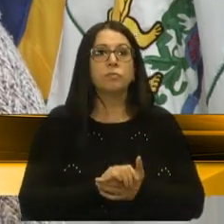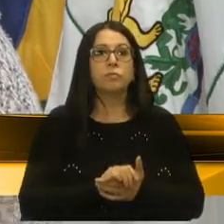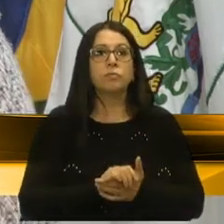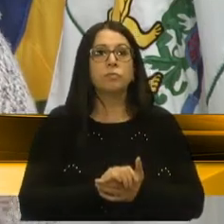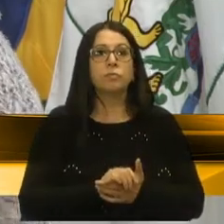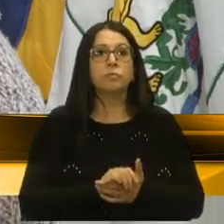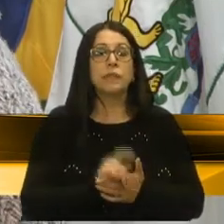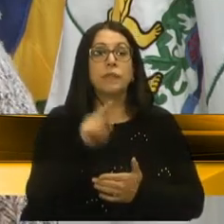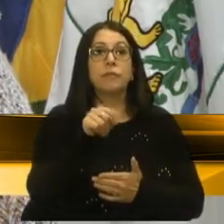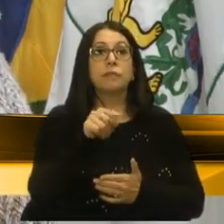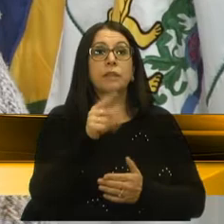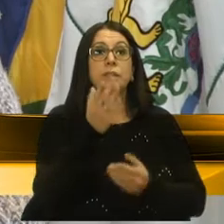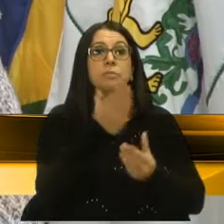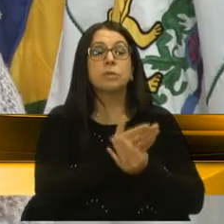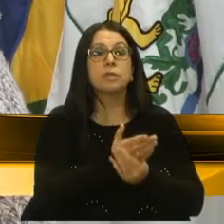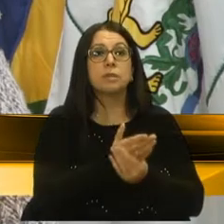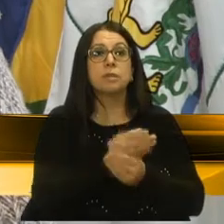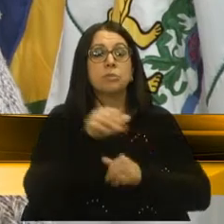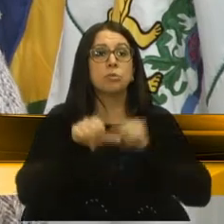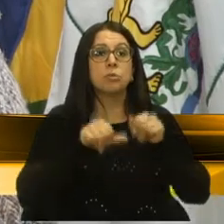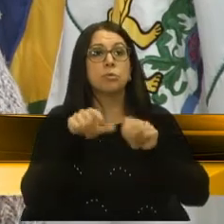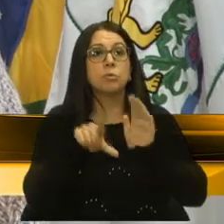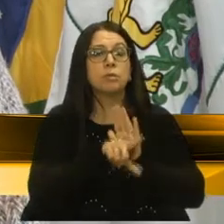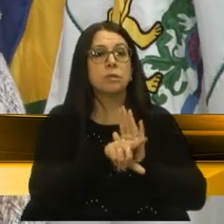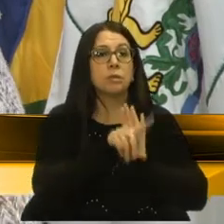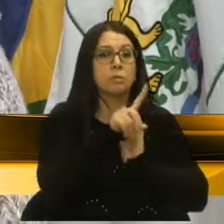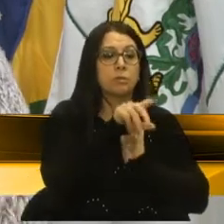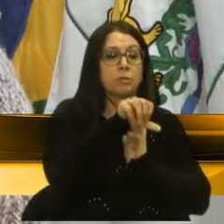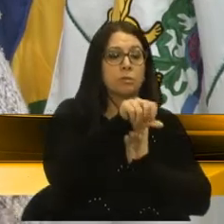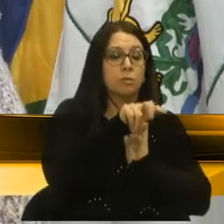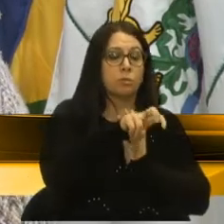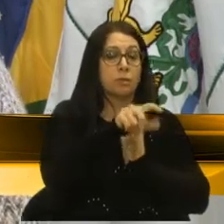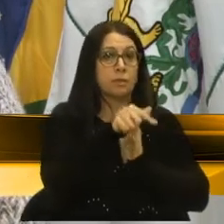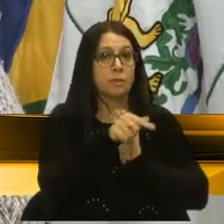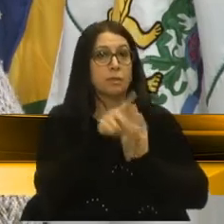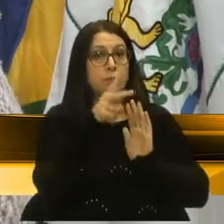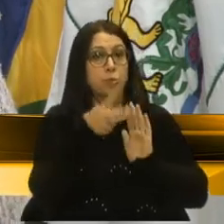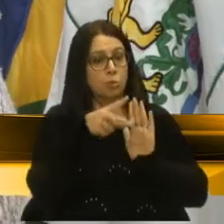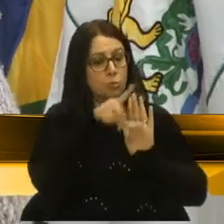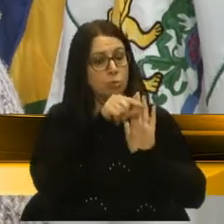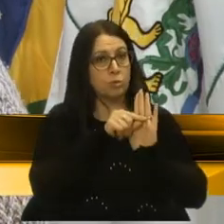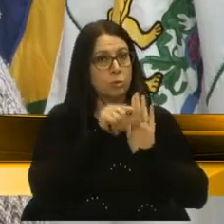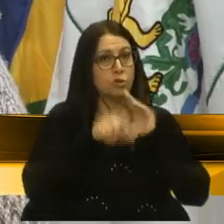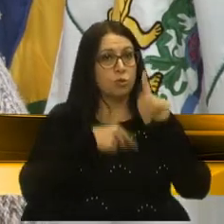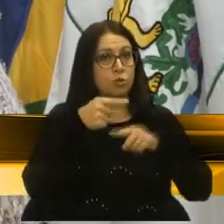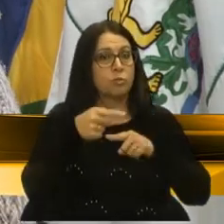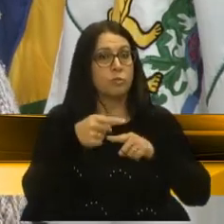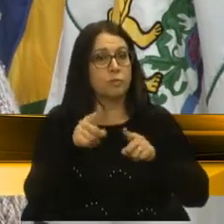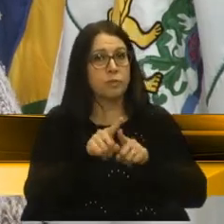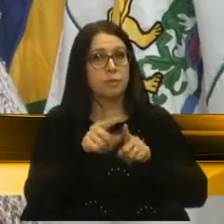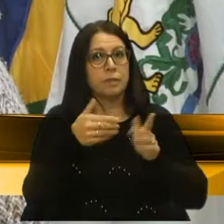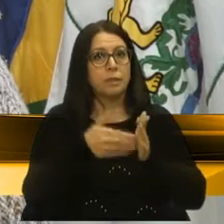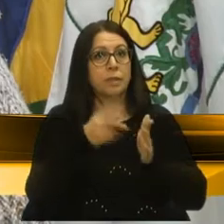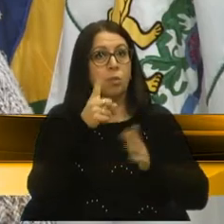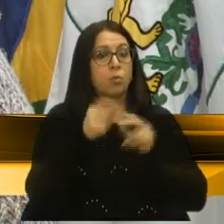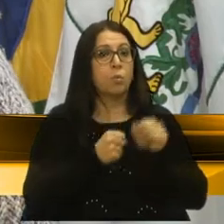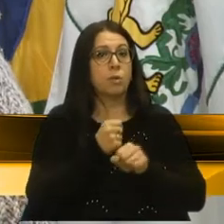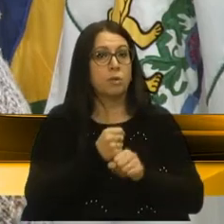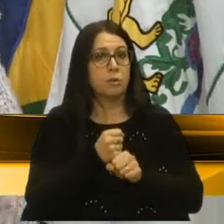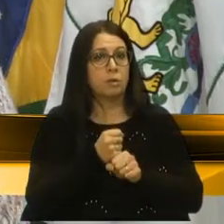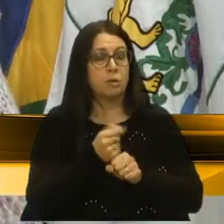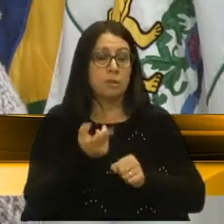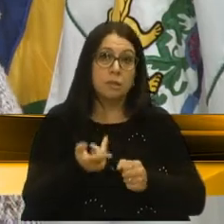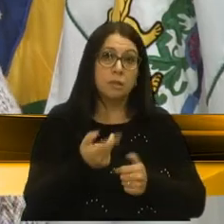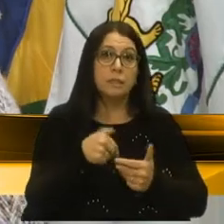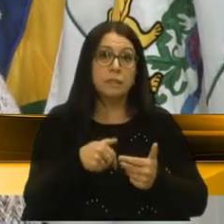aí vem esse processo, então, alterando a lei de 57, e, no segundo artigo, ele diz prorrogar por até 1 ano. E aí